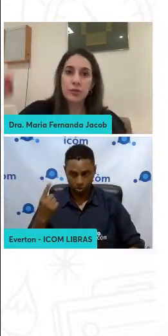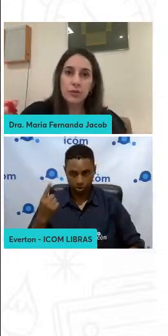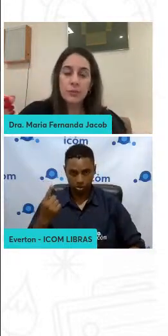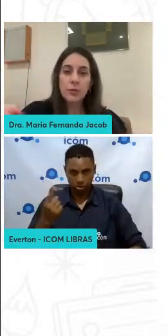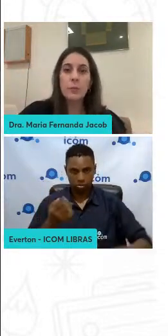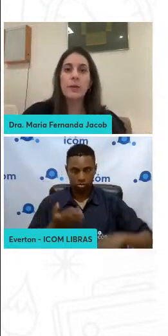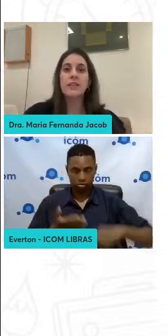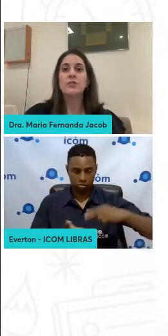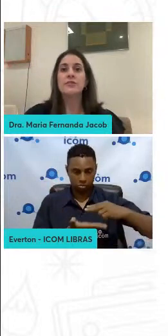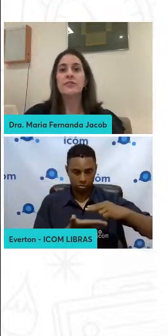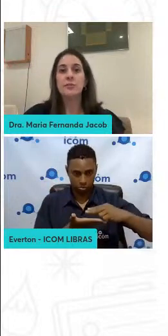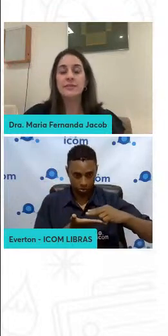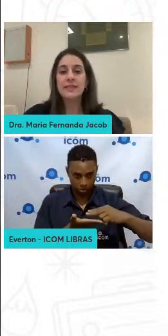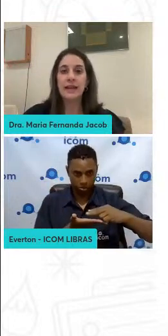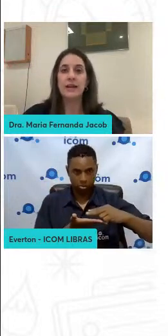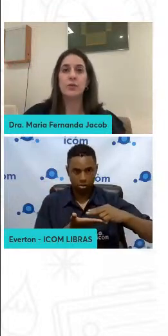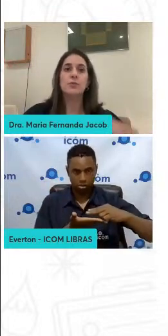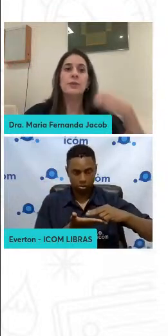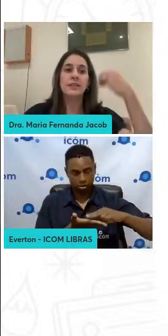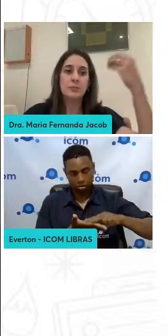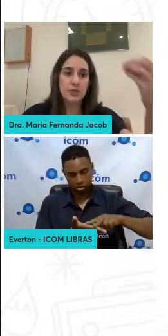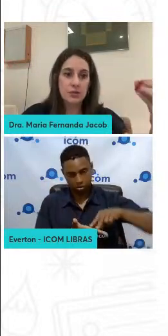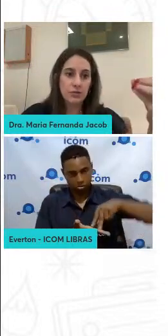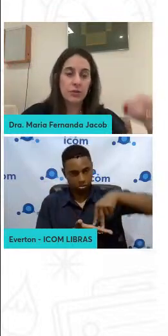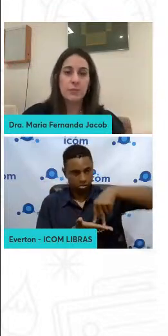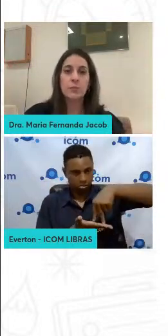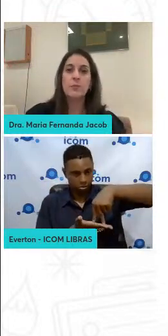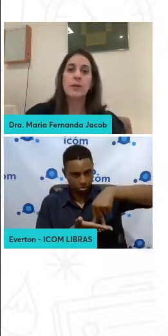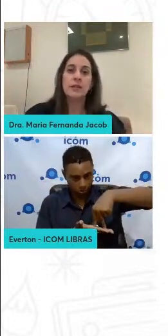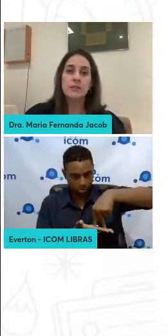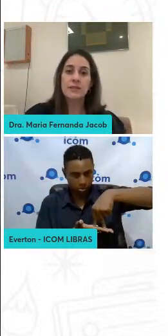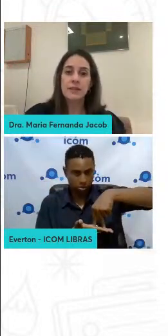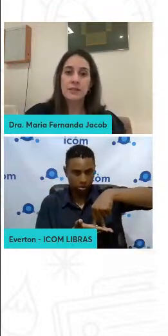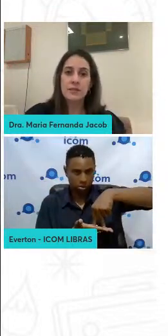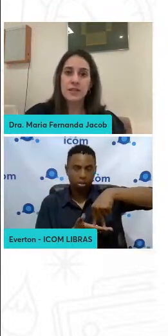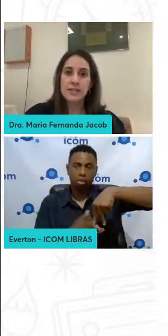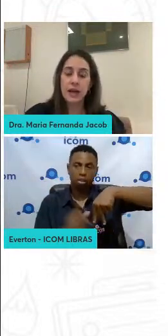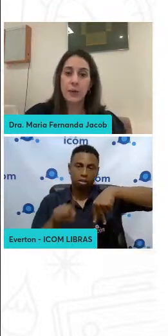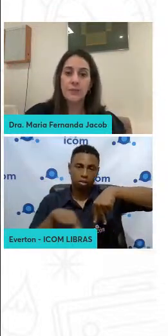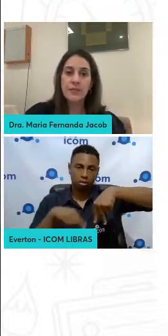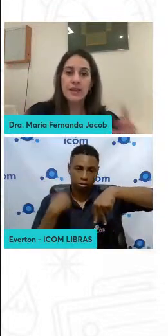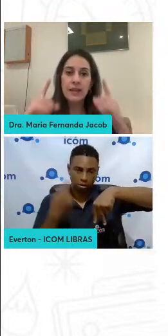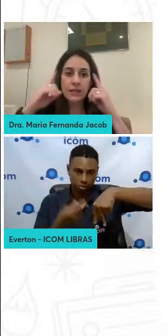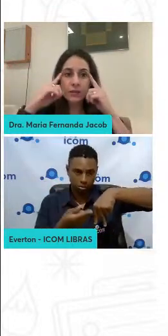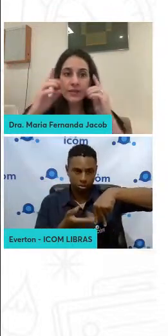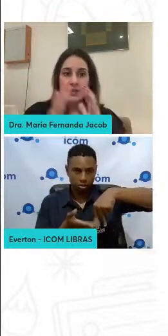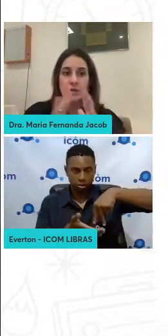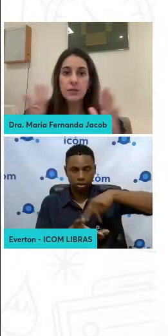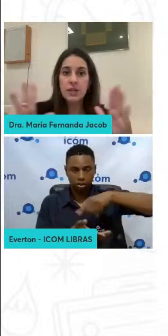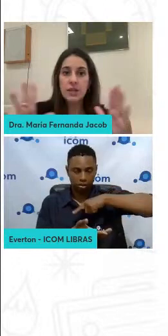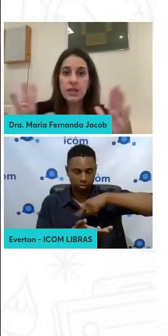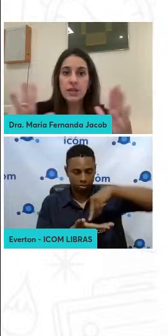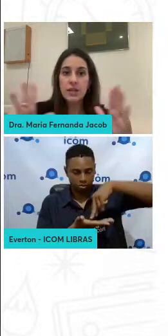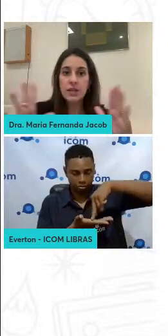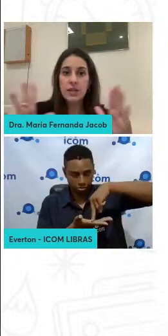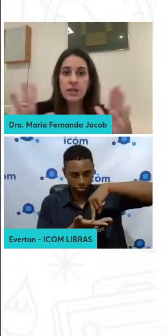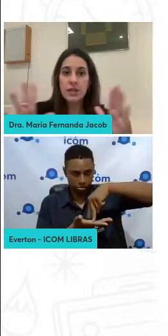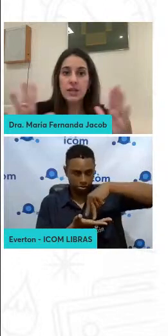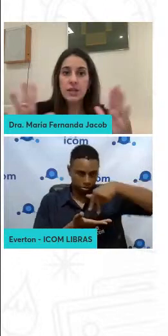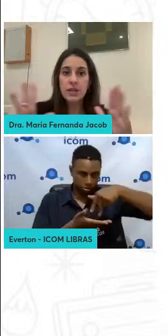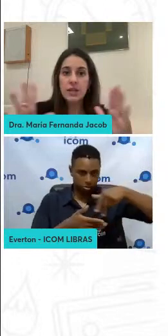depois evoluir para um plano frontal, para depois evoluir para um plano transversal. Então, tem isso em mente.